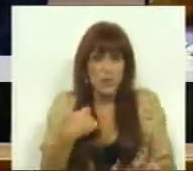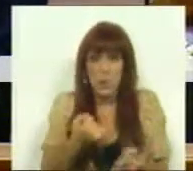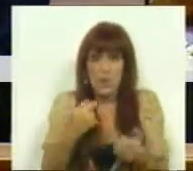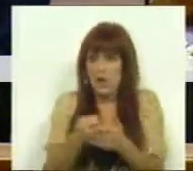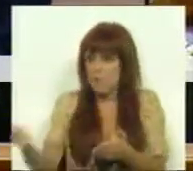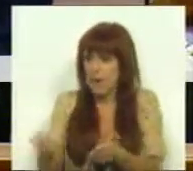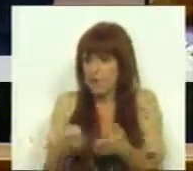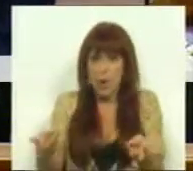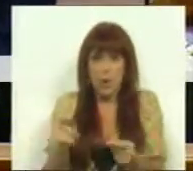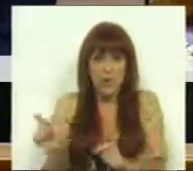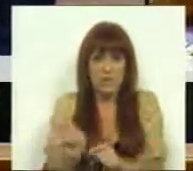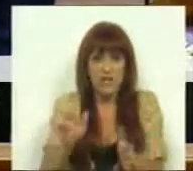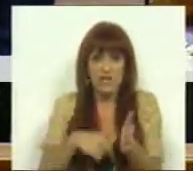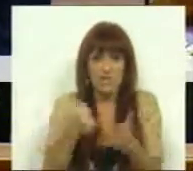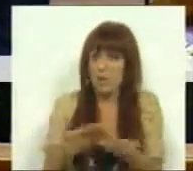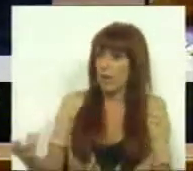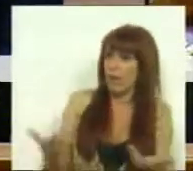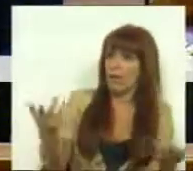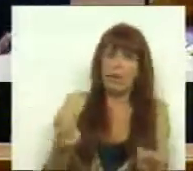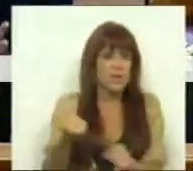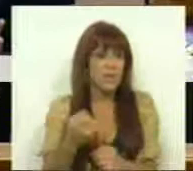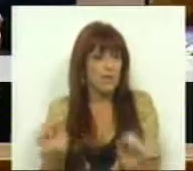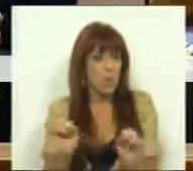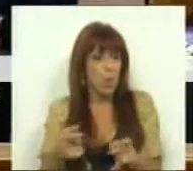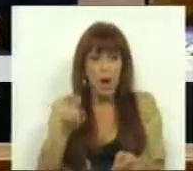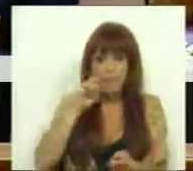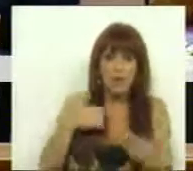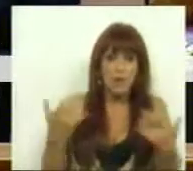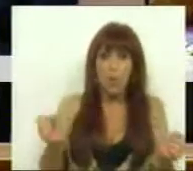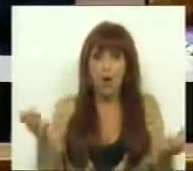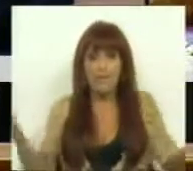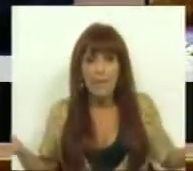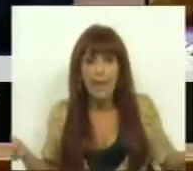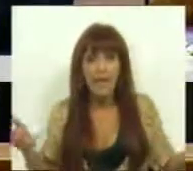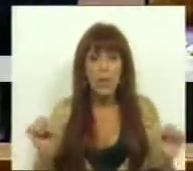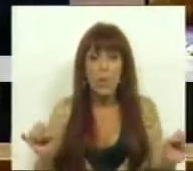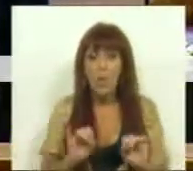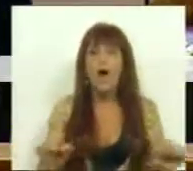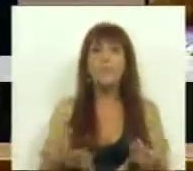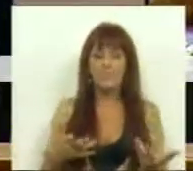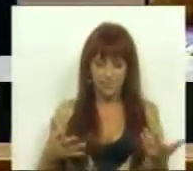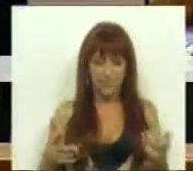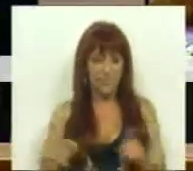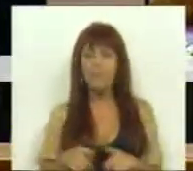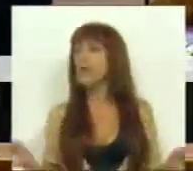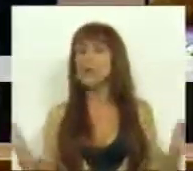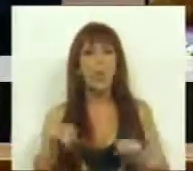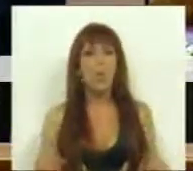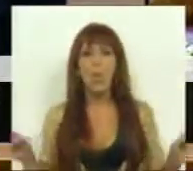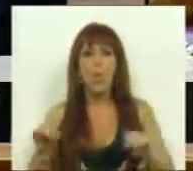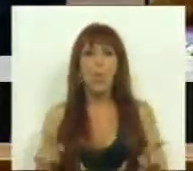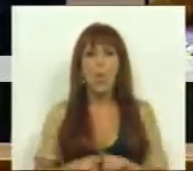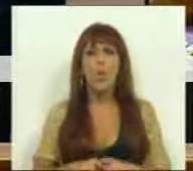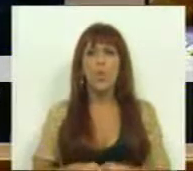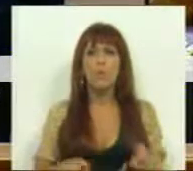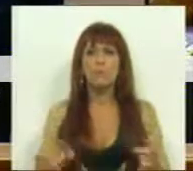conseguir pagar as contas ao fim do mês vão ficar sem o serviço e não têm qualquer proteção. Não têm qualquer proteção. Ou seja, não há o que